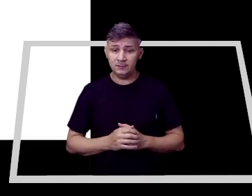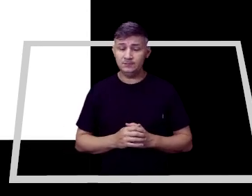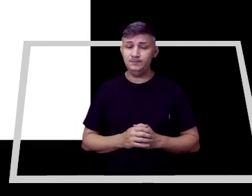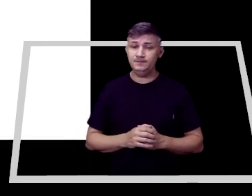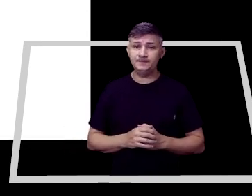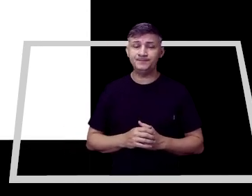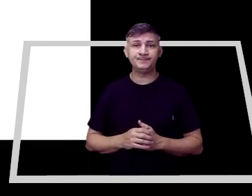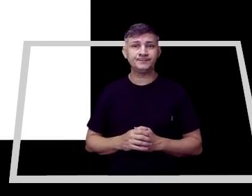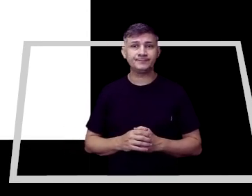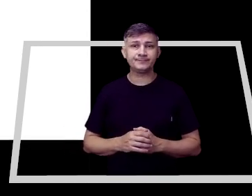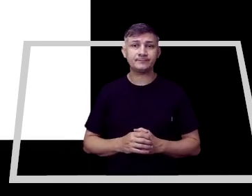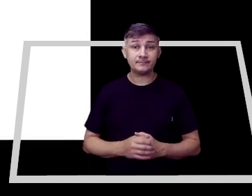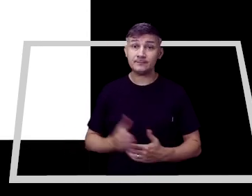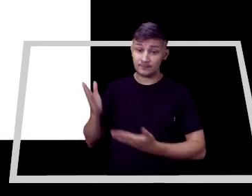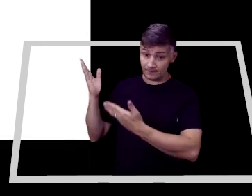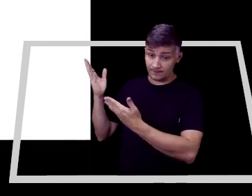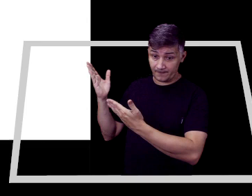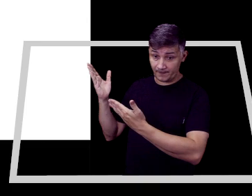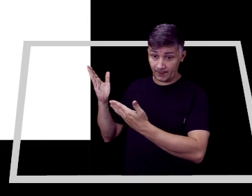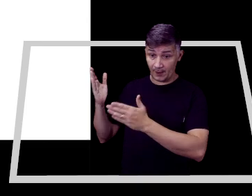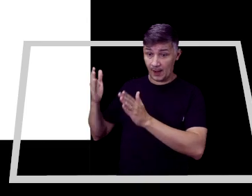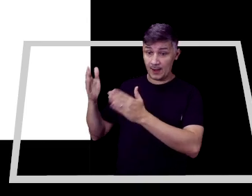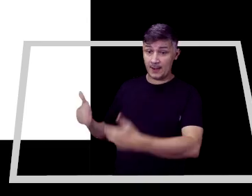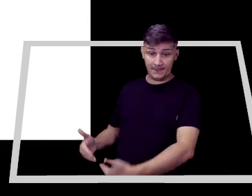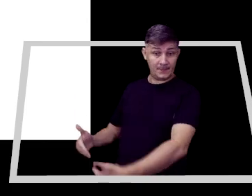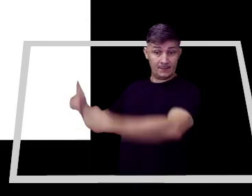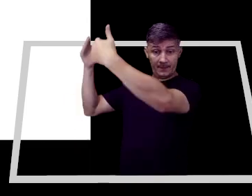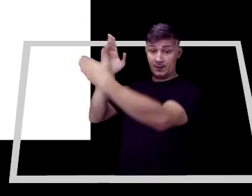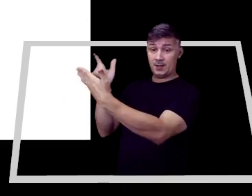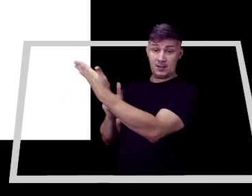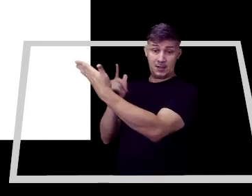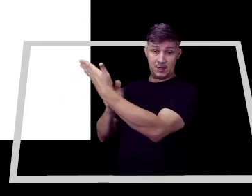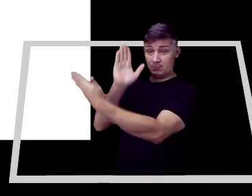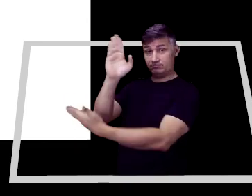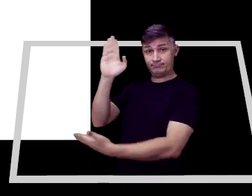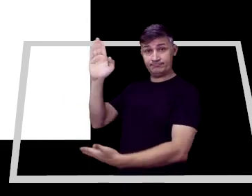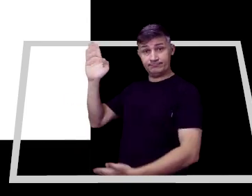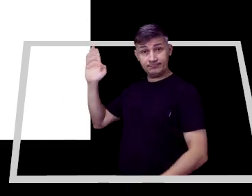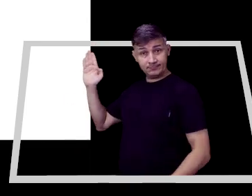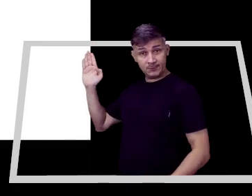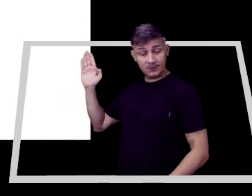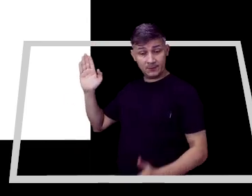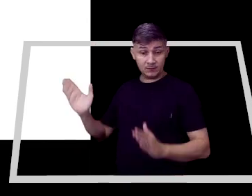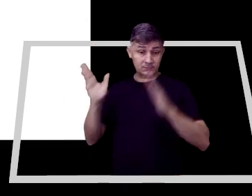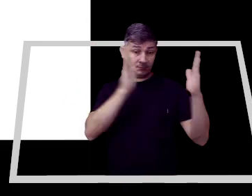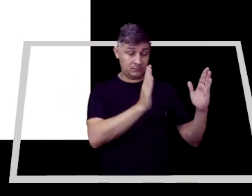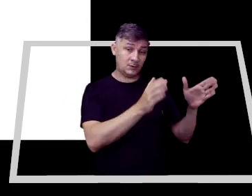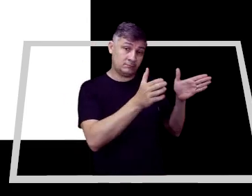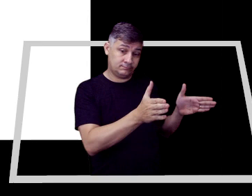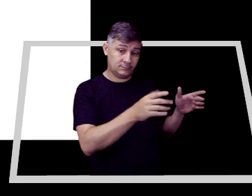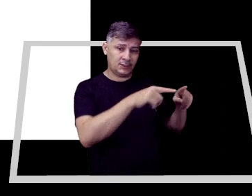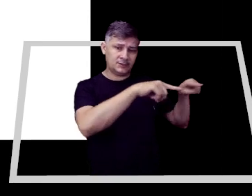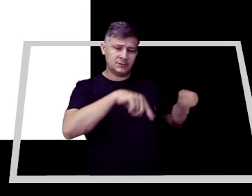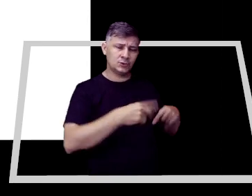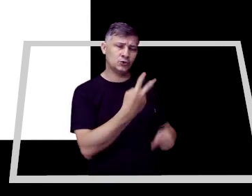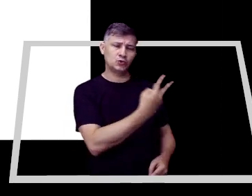Então, o que a gente tem entre a parede de livros e o bloco, vamos dizer, da casa, um bloco que tem 2,5 de